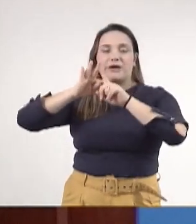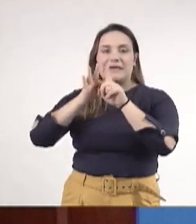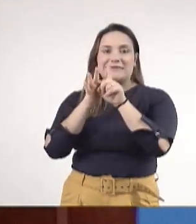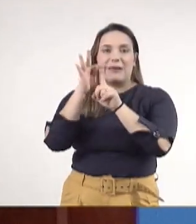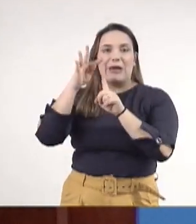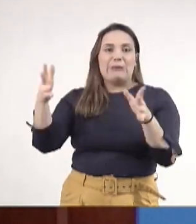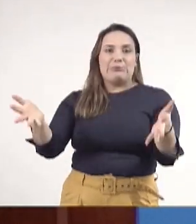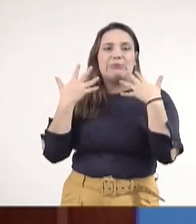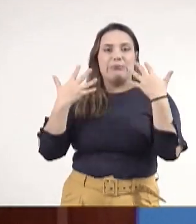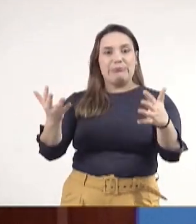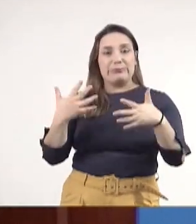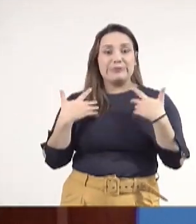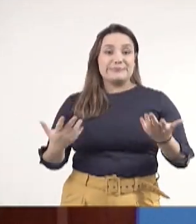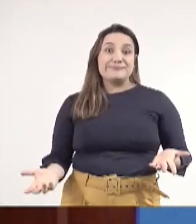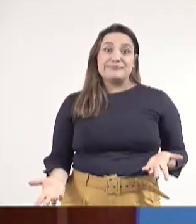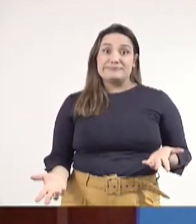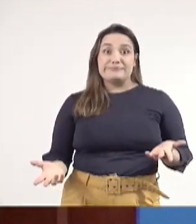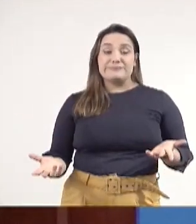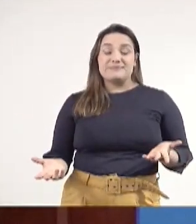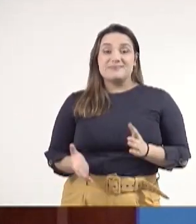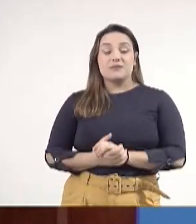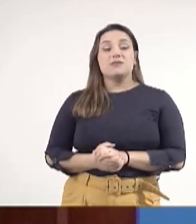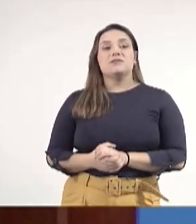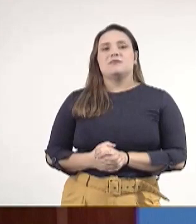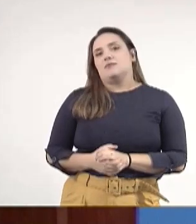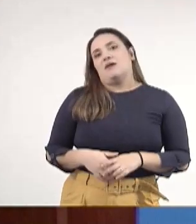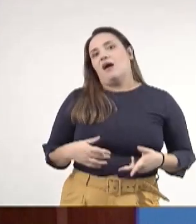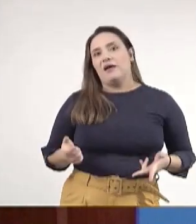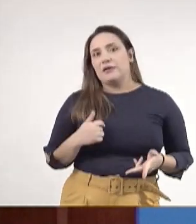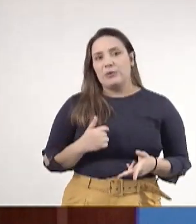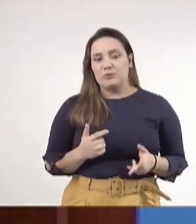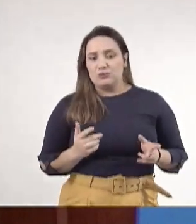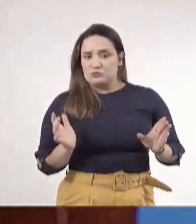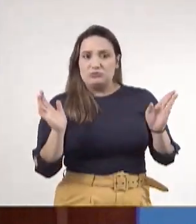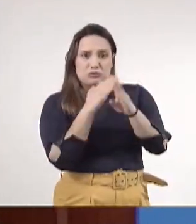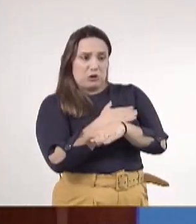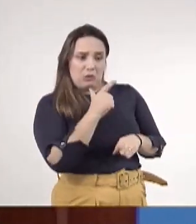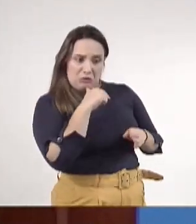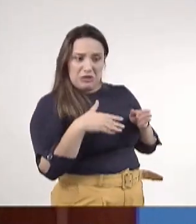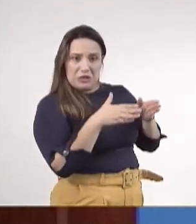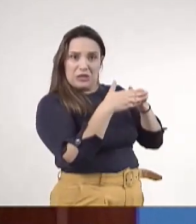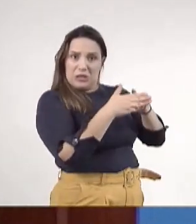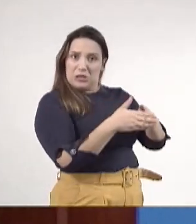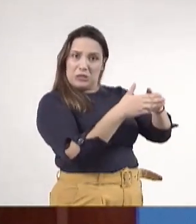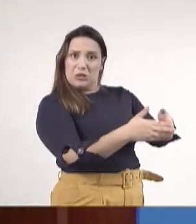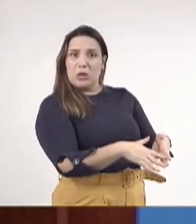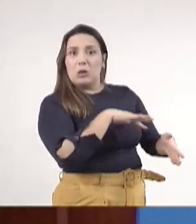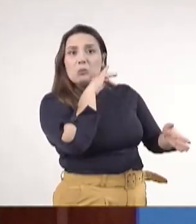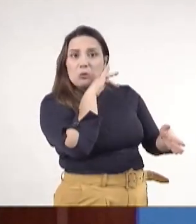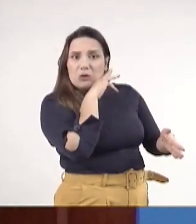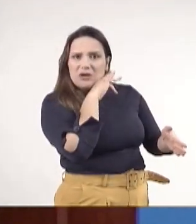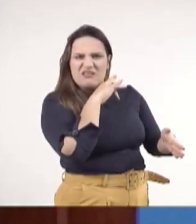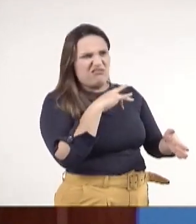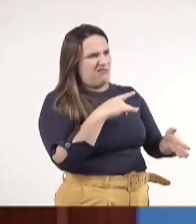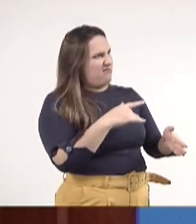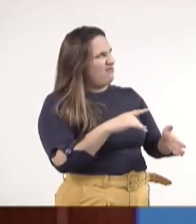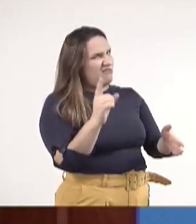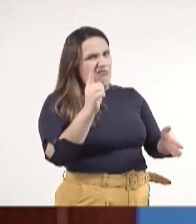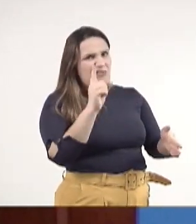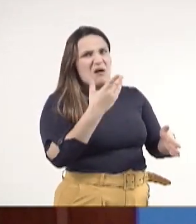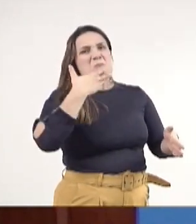o país. Então, nós estamos trocando uma coisa por algo muito pior. A rodovia,